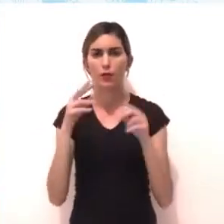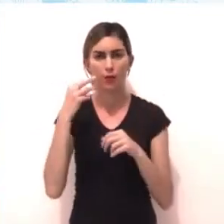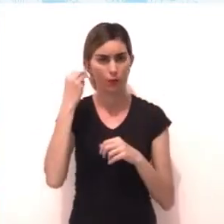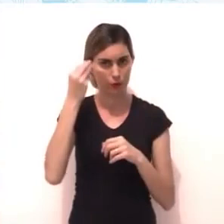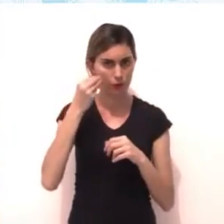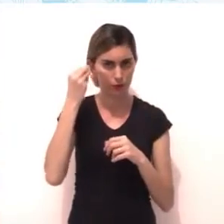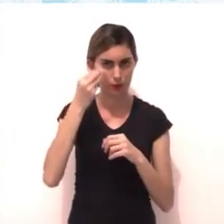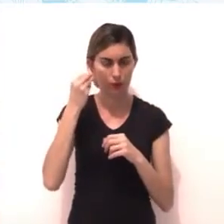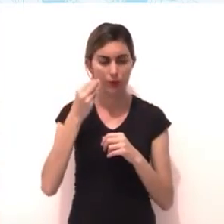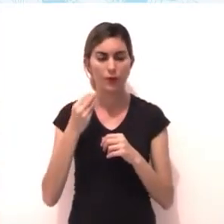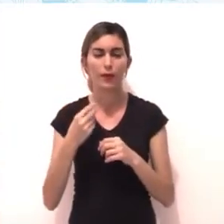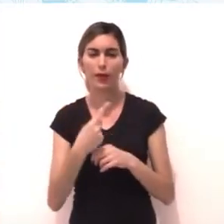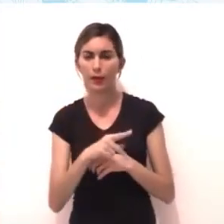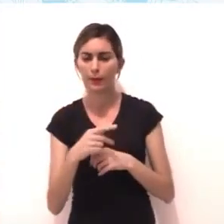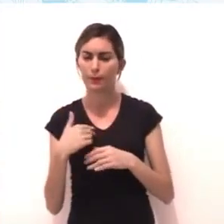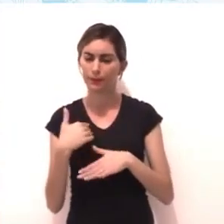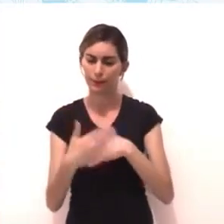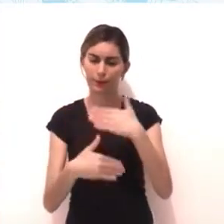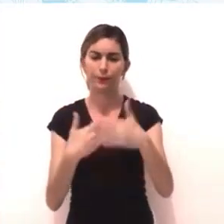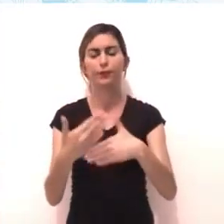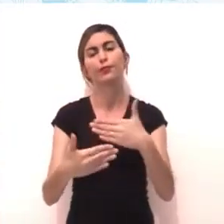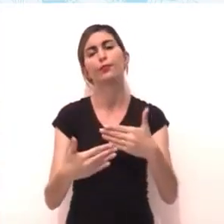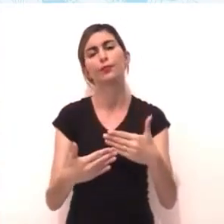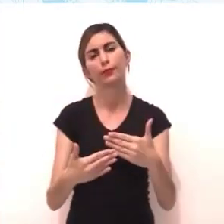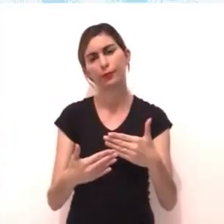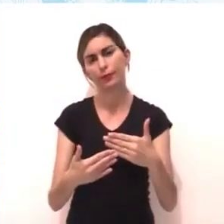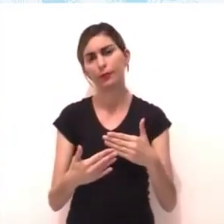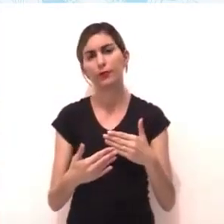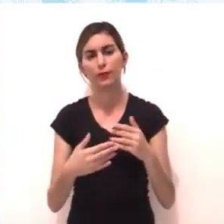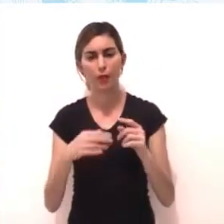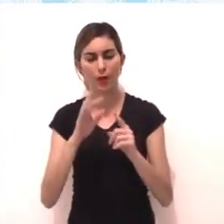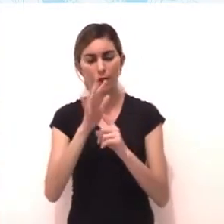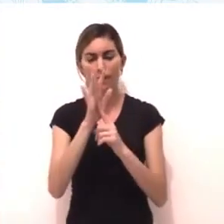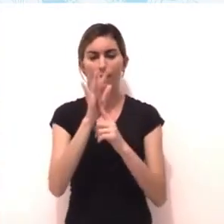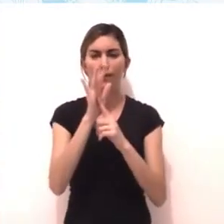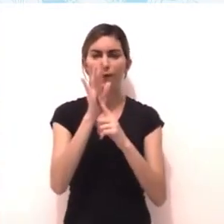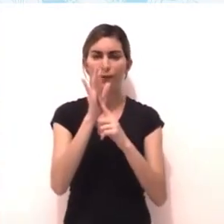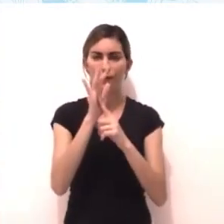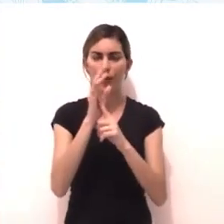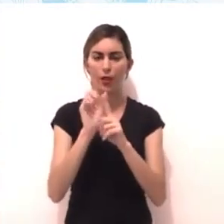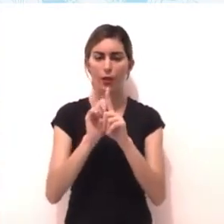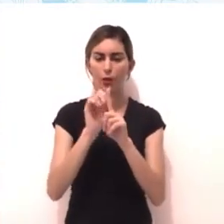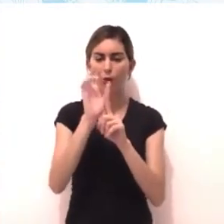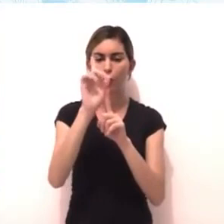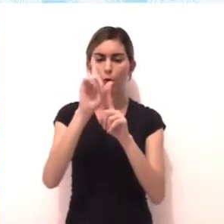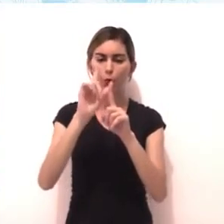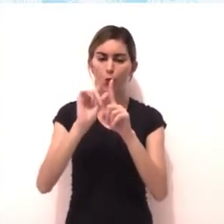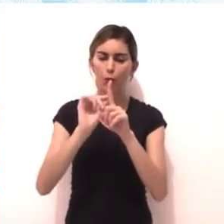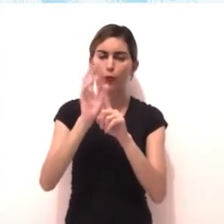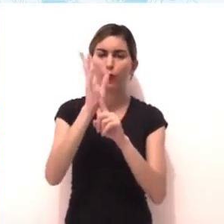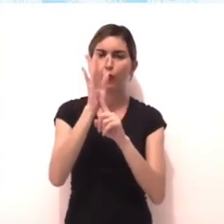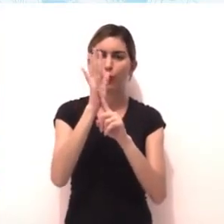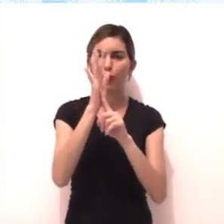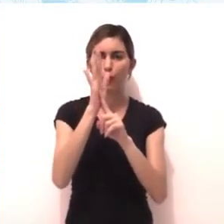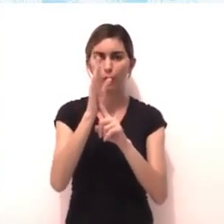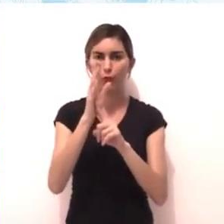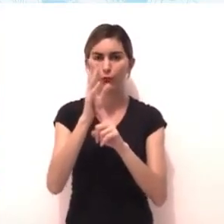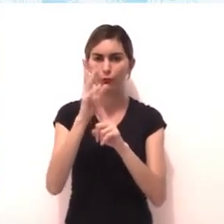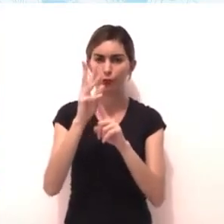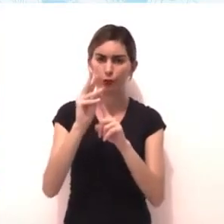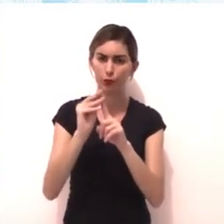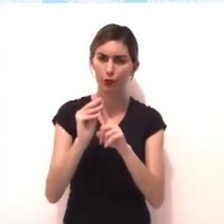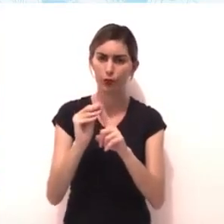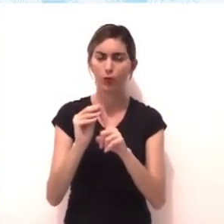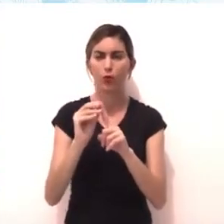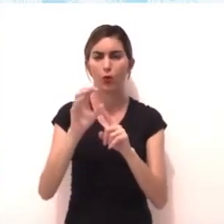experimento, à medida que a vela foi consumindo, o combustível da vela foi